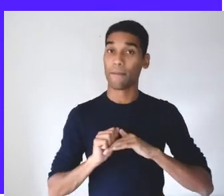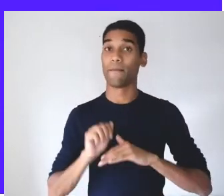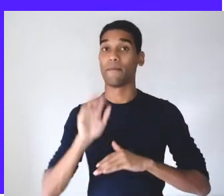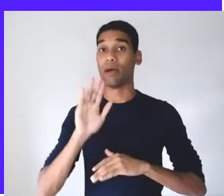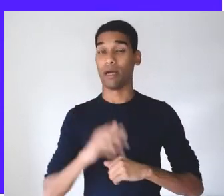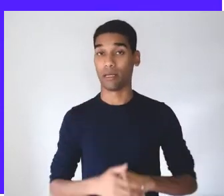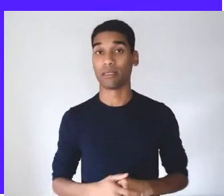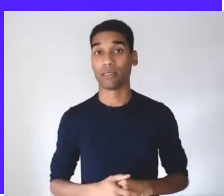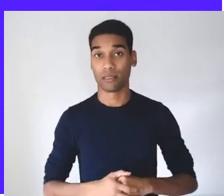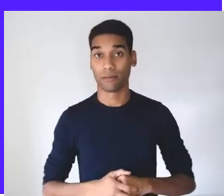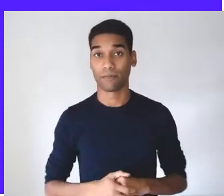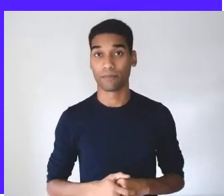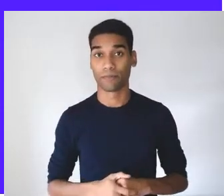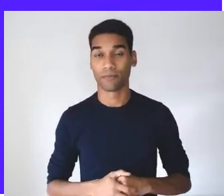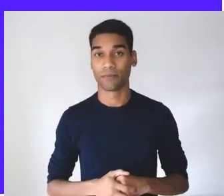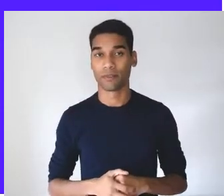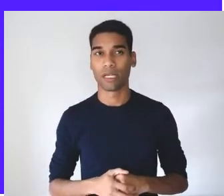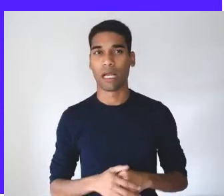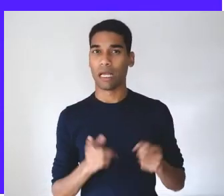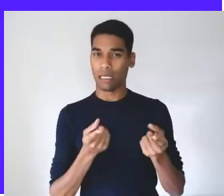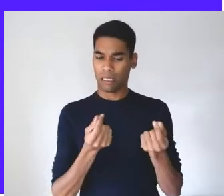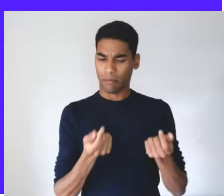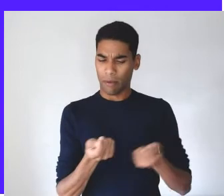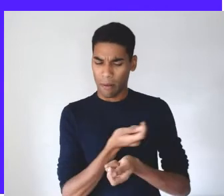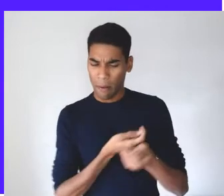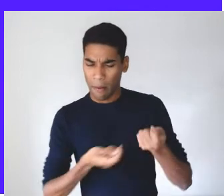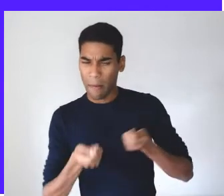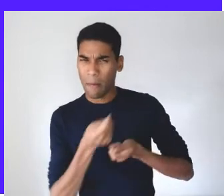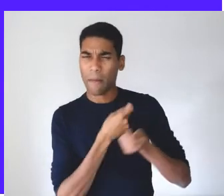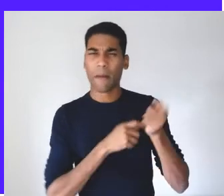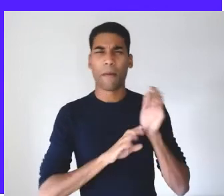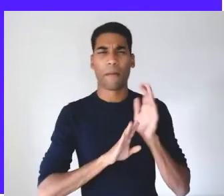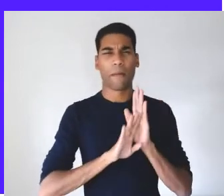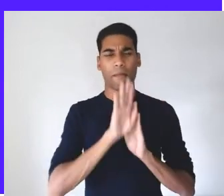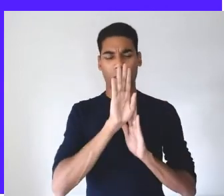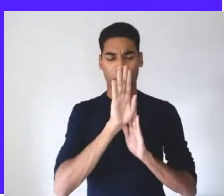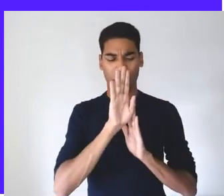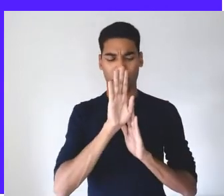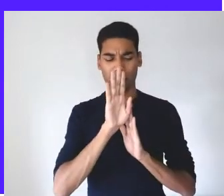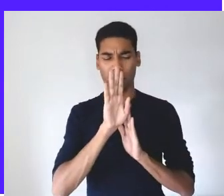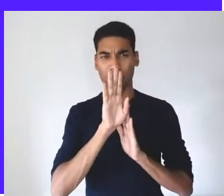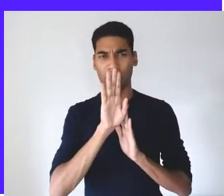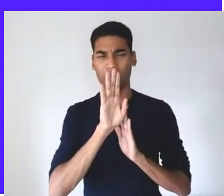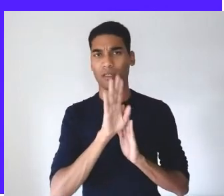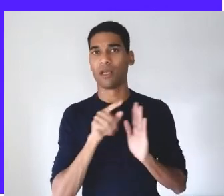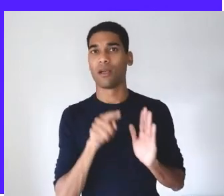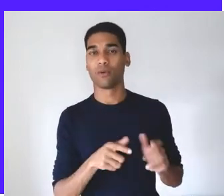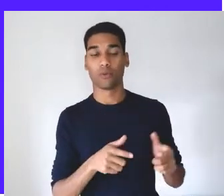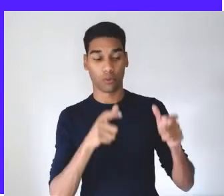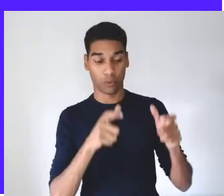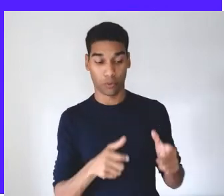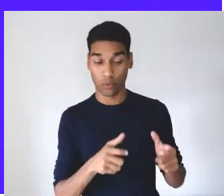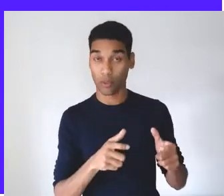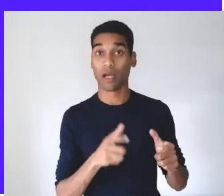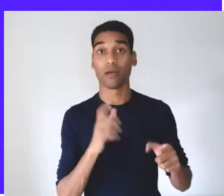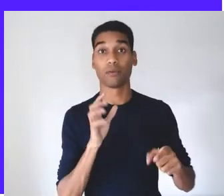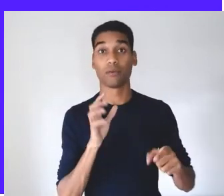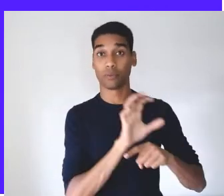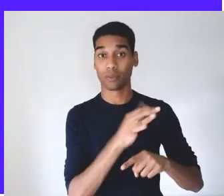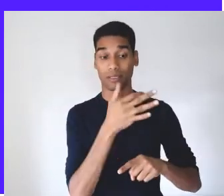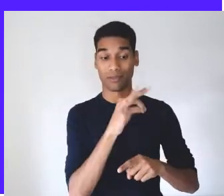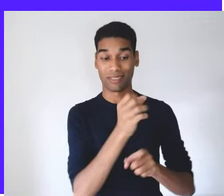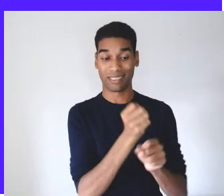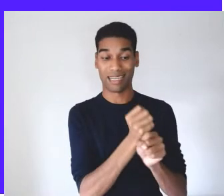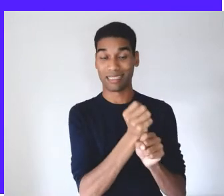é crescimento econômico, uma região que foi melhor do que a média, né, do país nos últimos 10 anos. Agora,